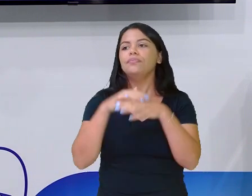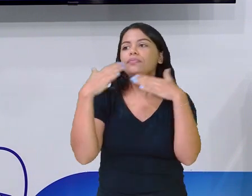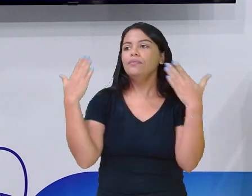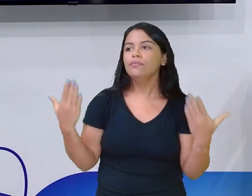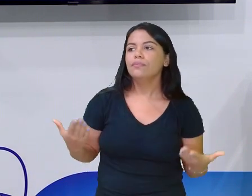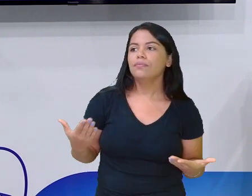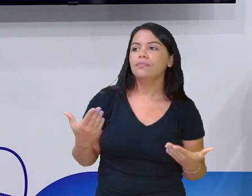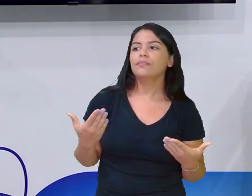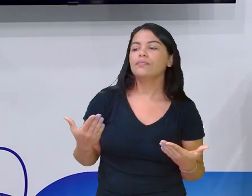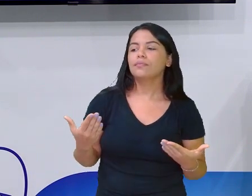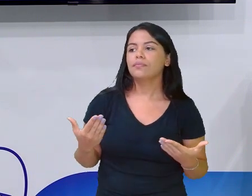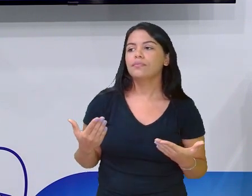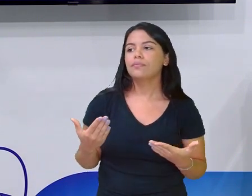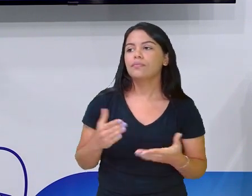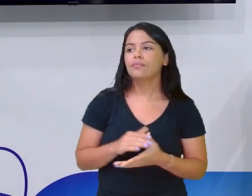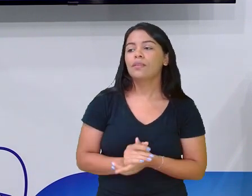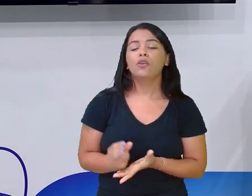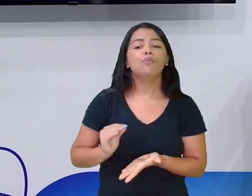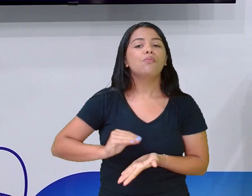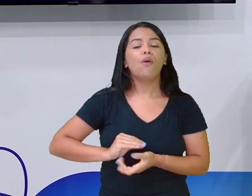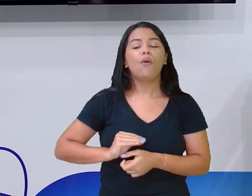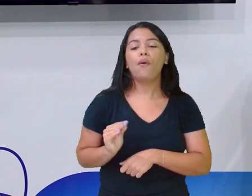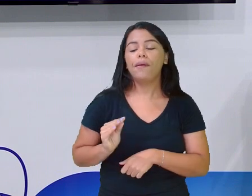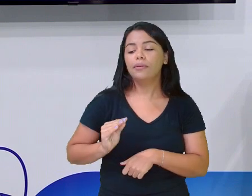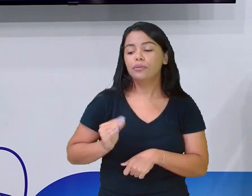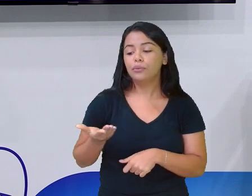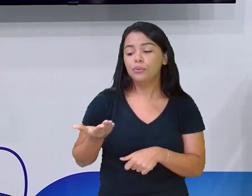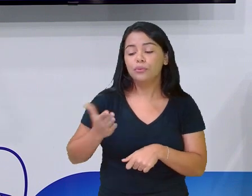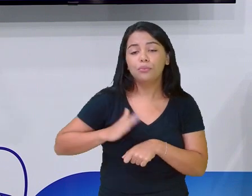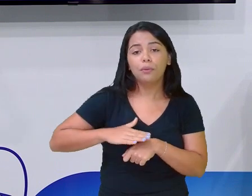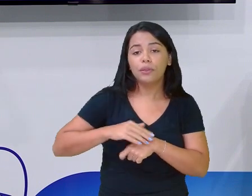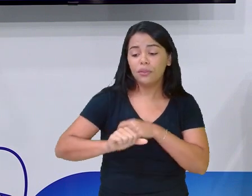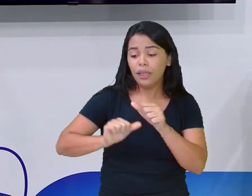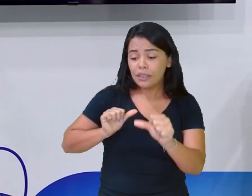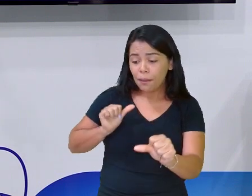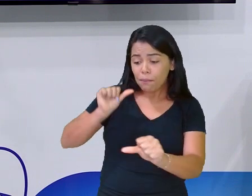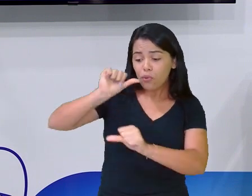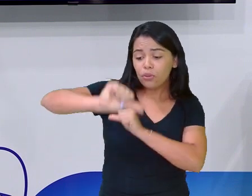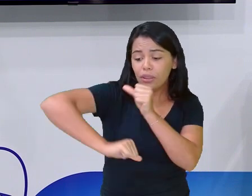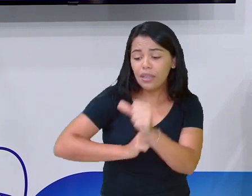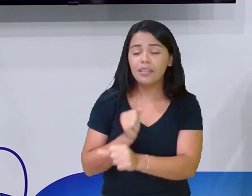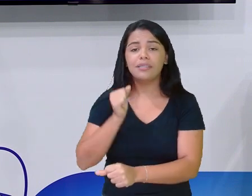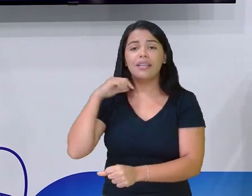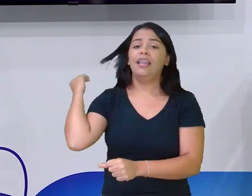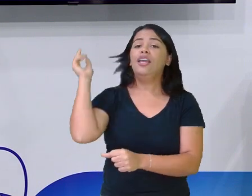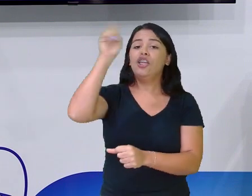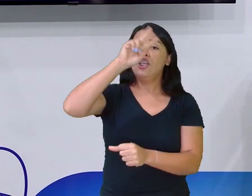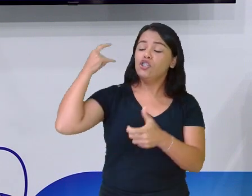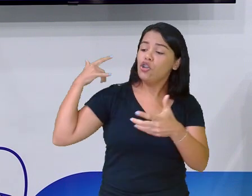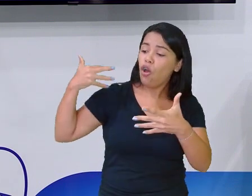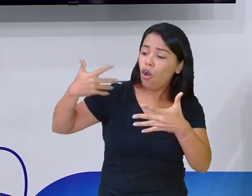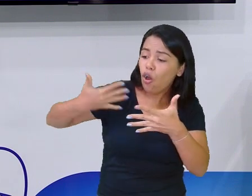A um ponto de que, nessa transformação histórica e social, fica